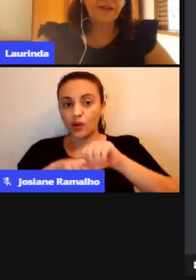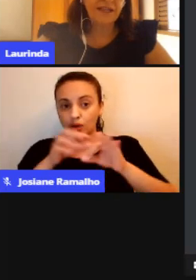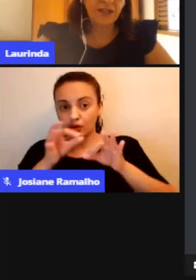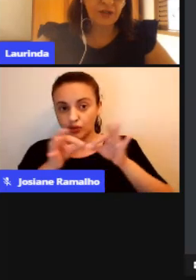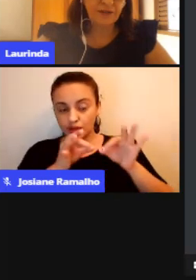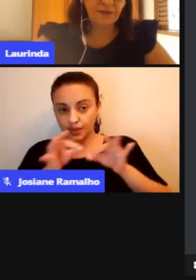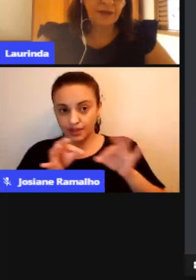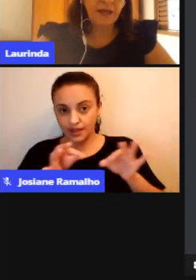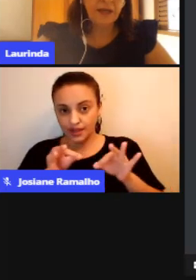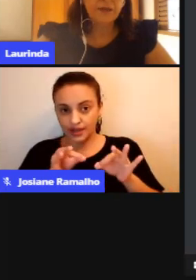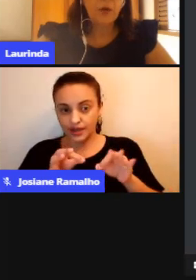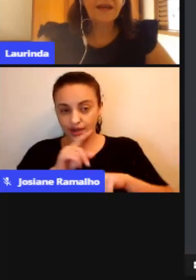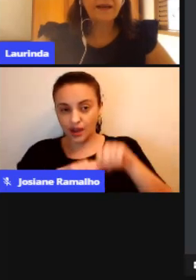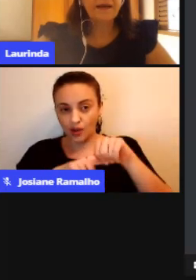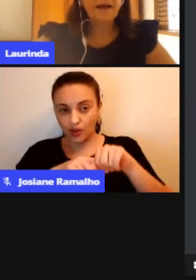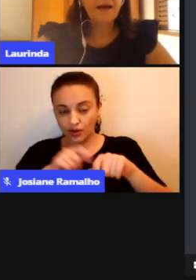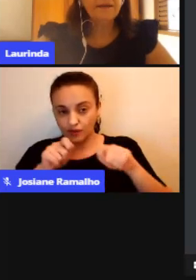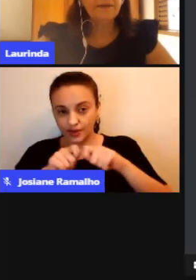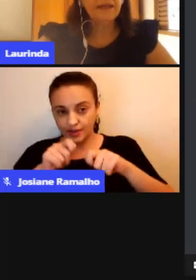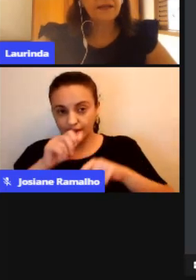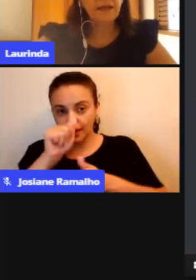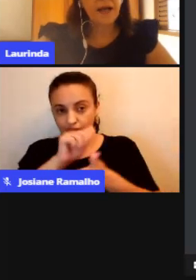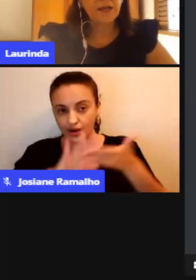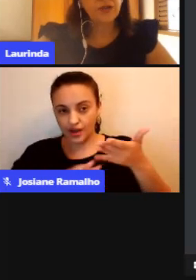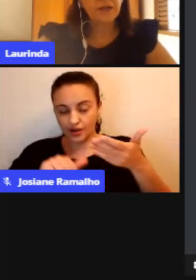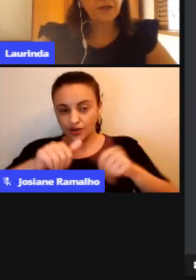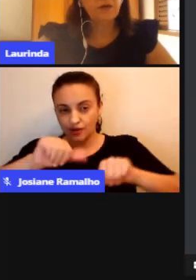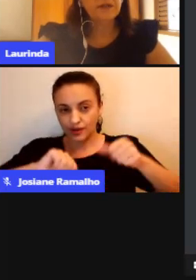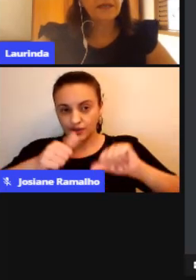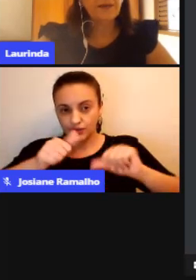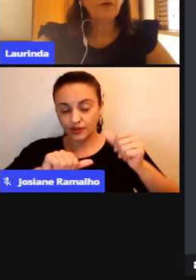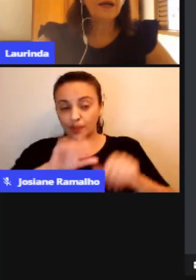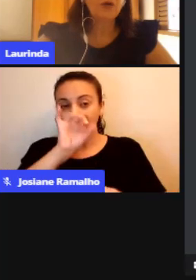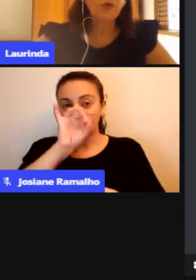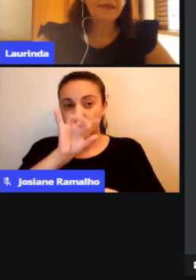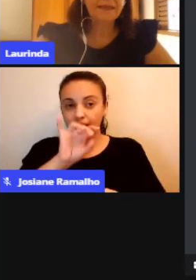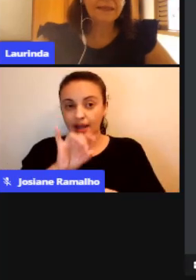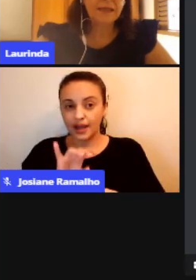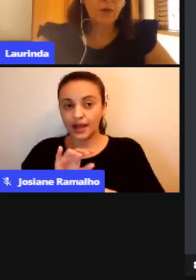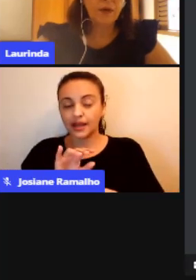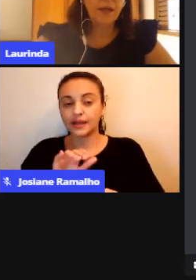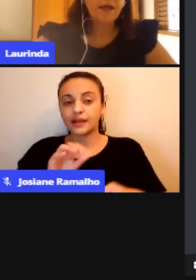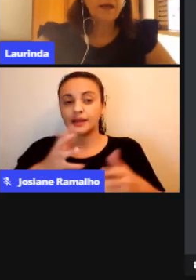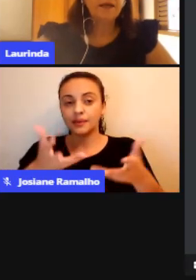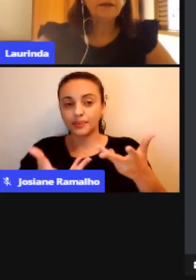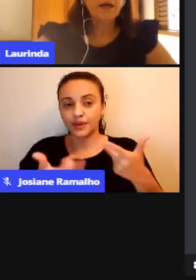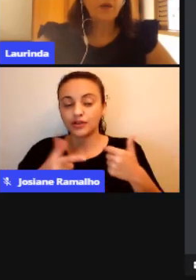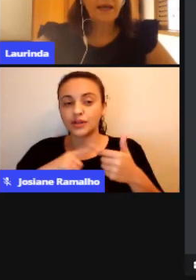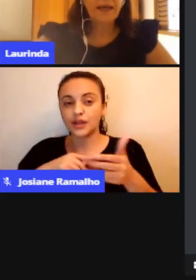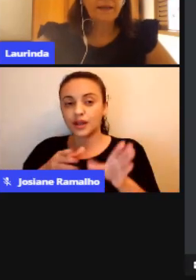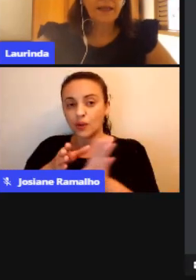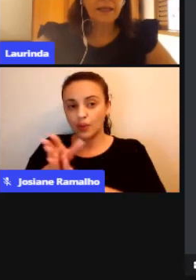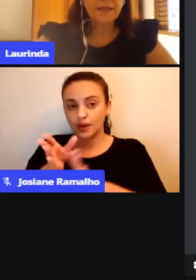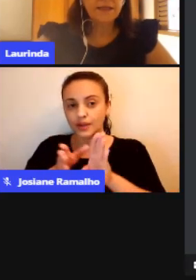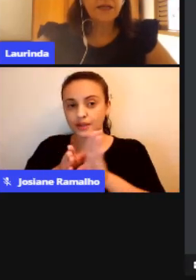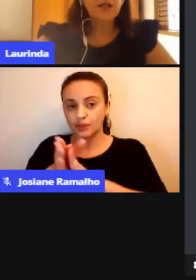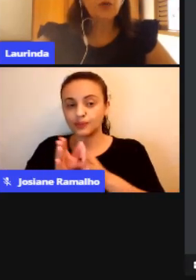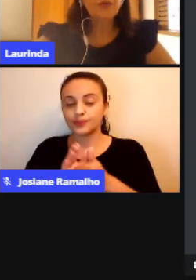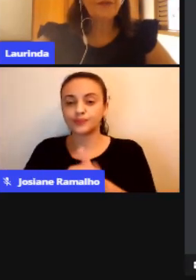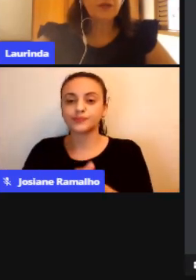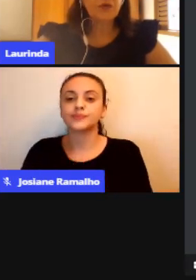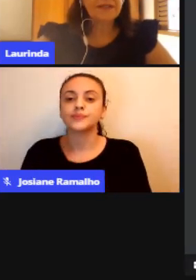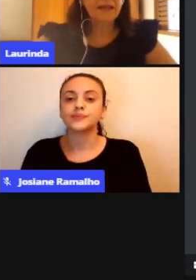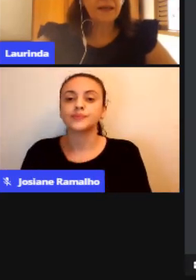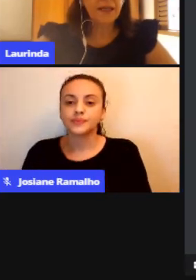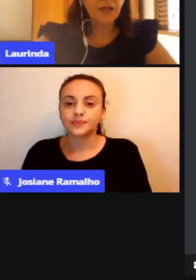atividade avaliativa? Então, para cada habilidade, nós temos a recomendação. Então, é